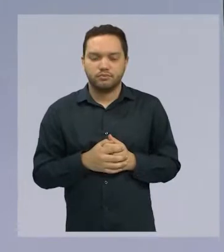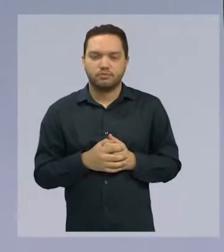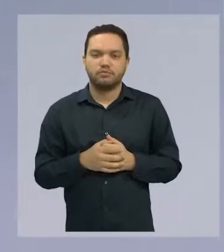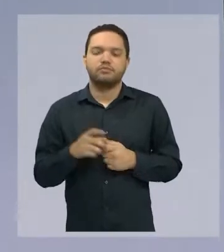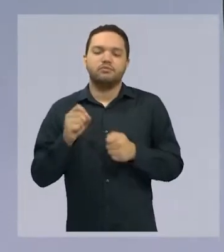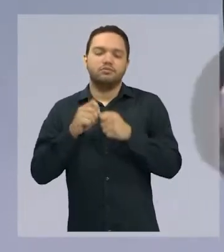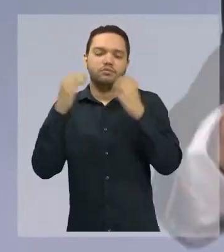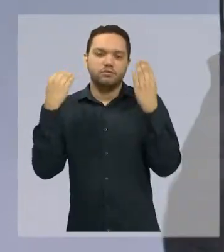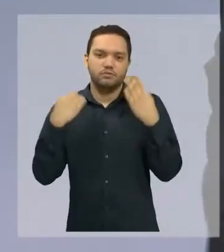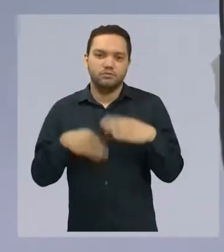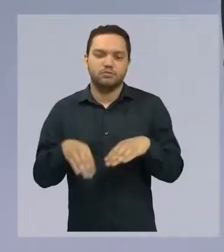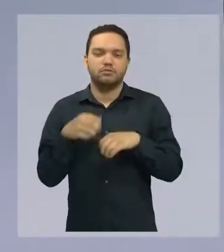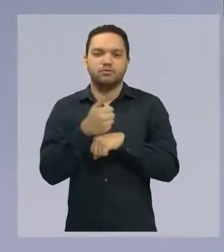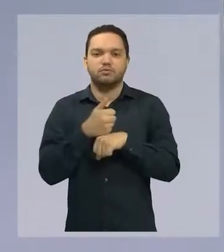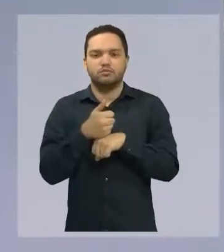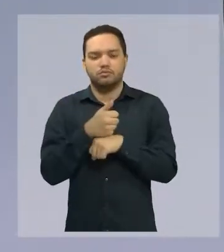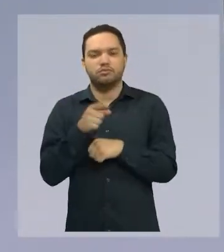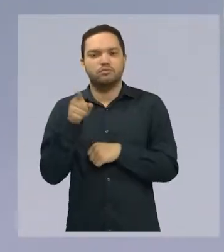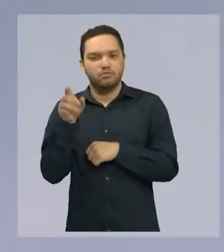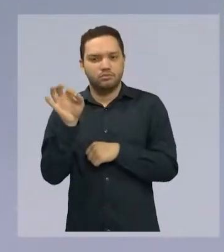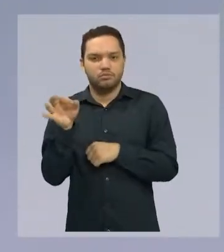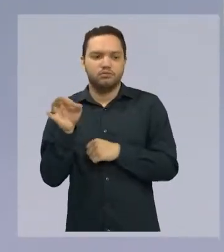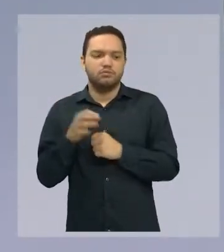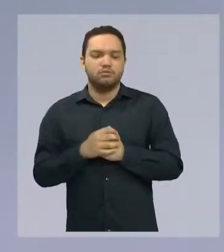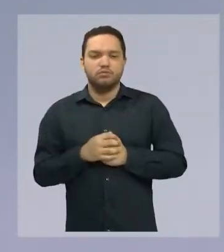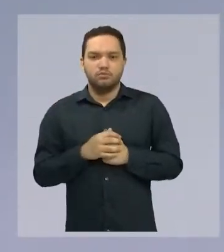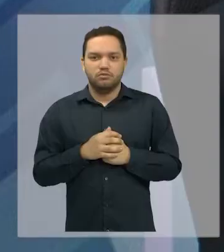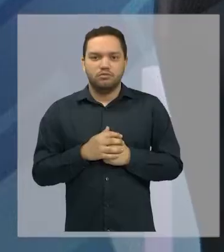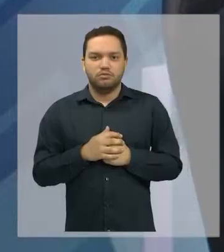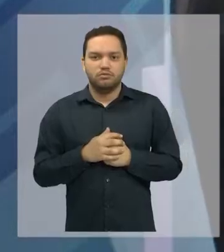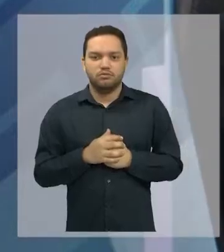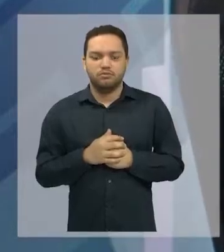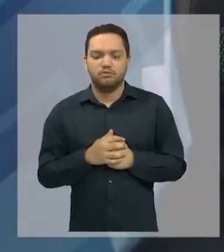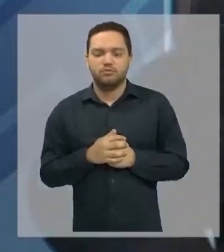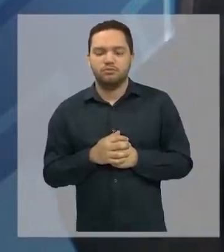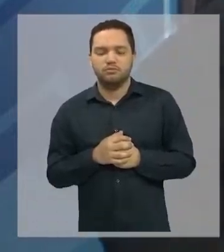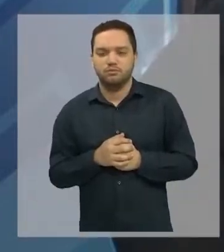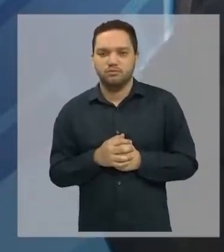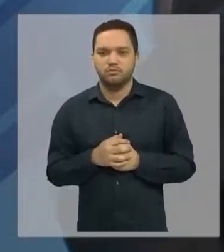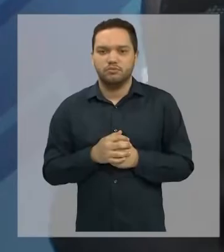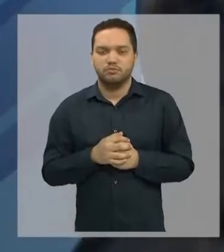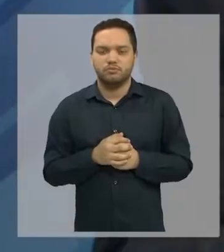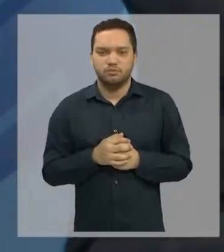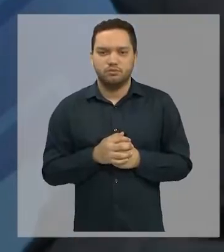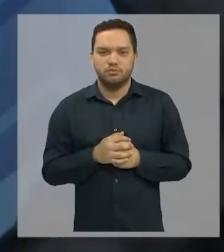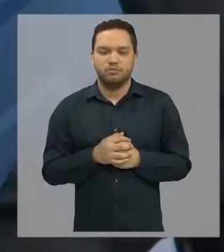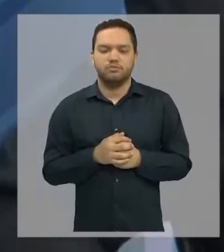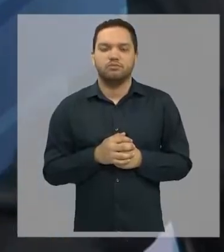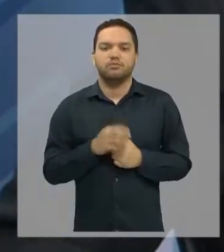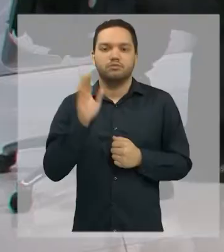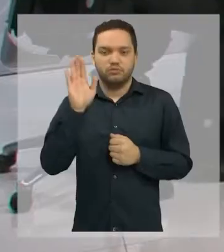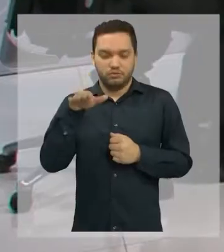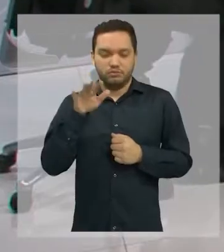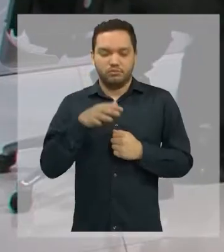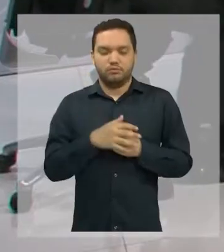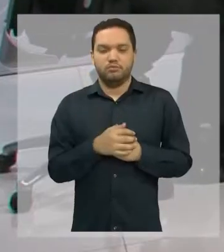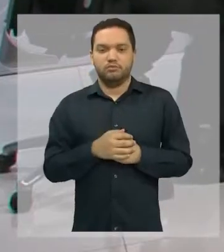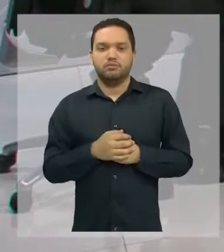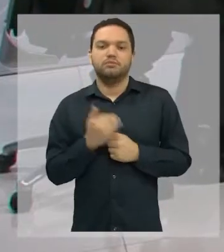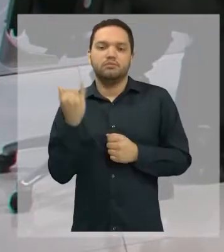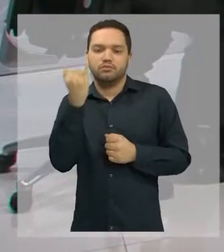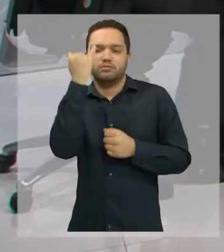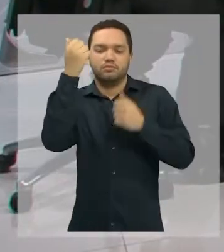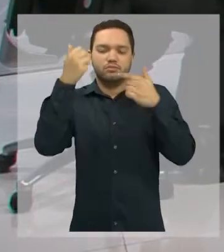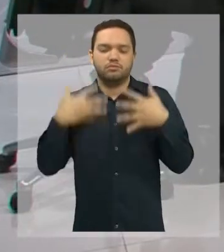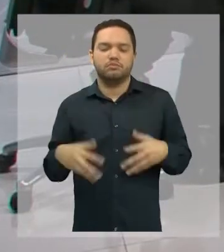o concurso para o melhor e tal, está longe da decisão. Deixa eu colocar um elemento subjetivo aqui que eu acho que é